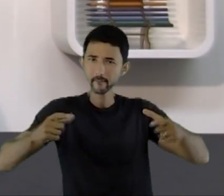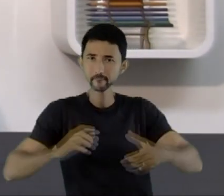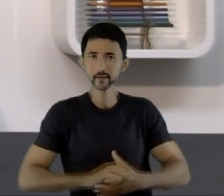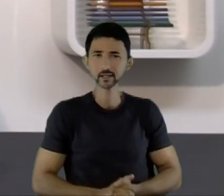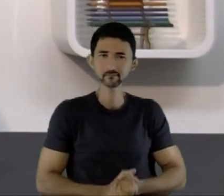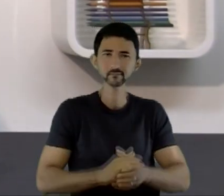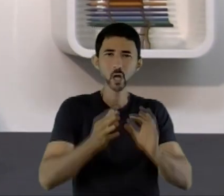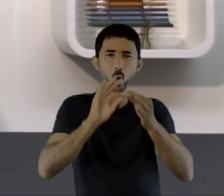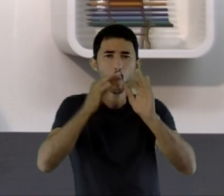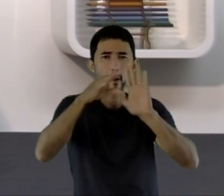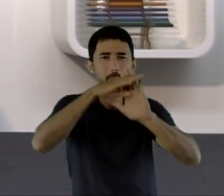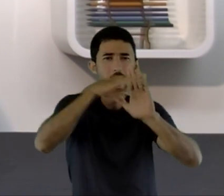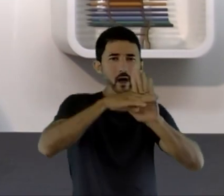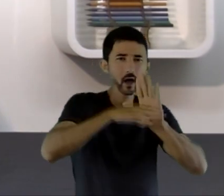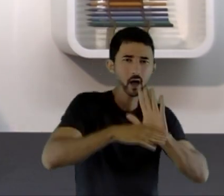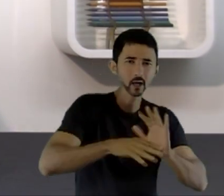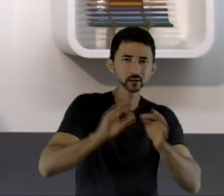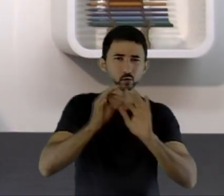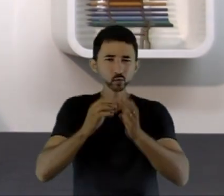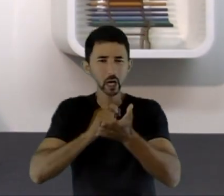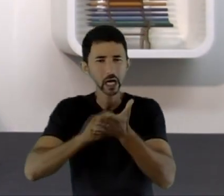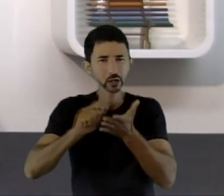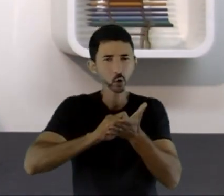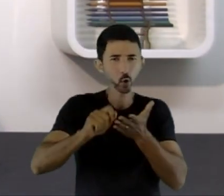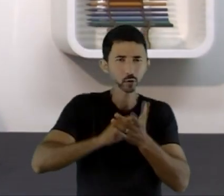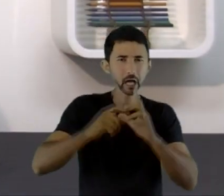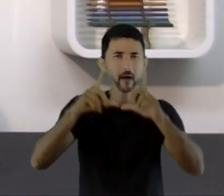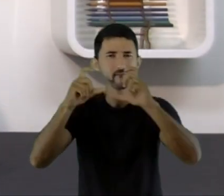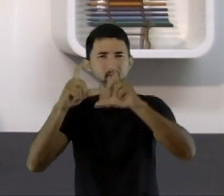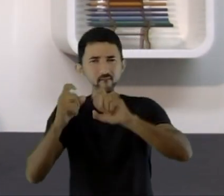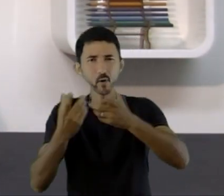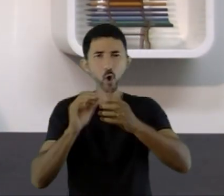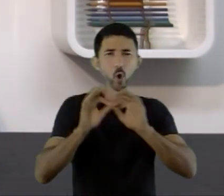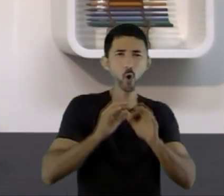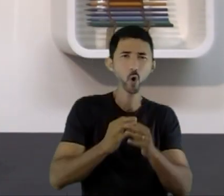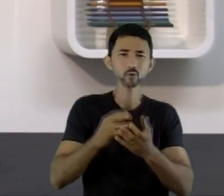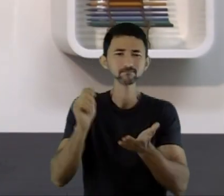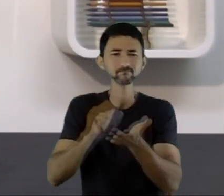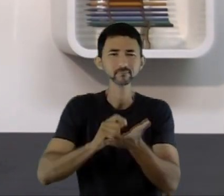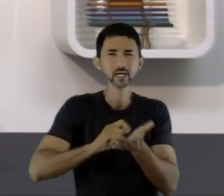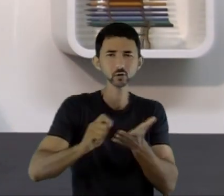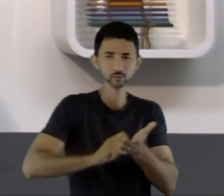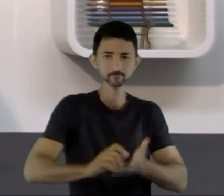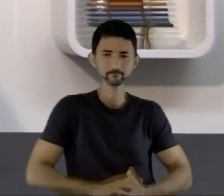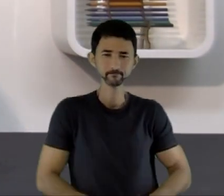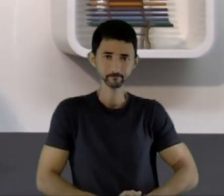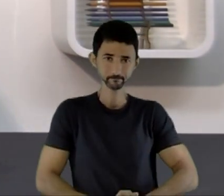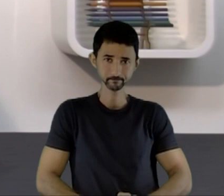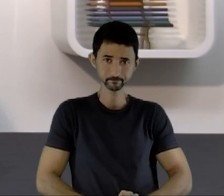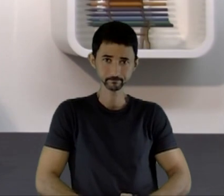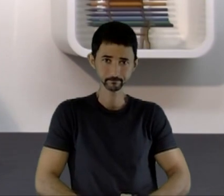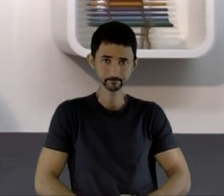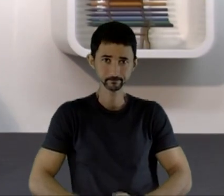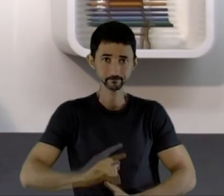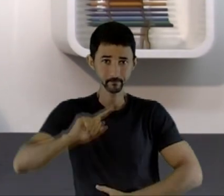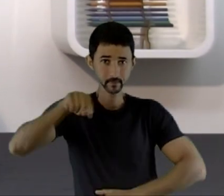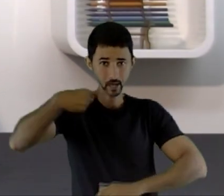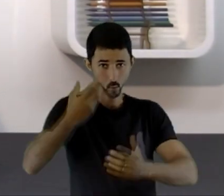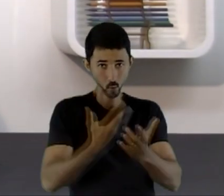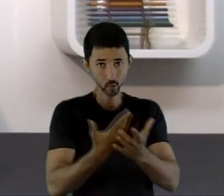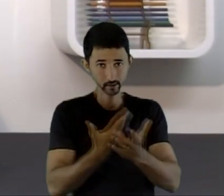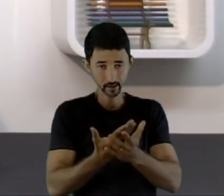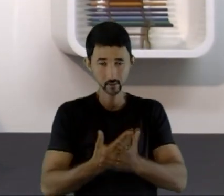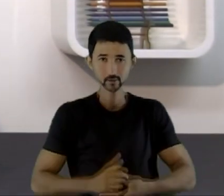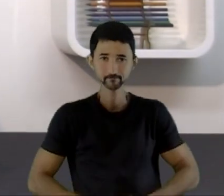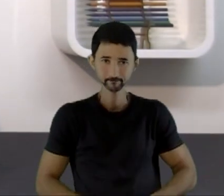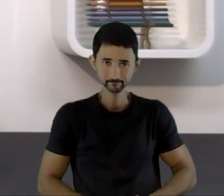agora sistematizar, anotar, fazer print, registrar no seu caderno na nossa aula que vem bem seguidinha depois